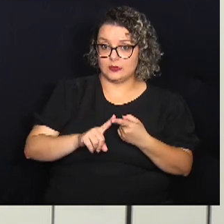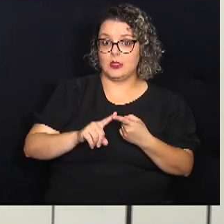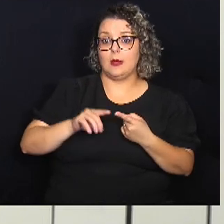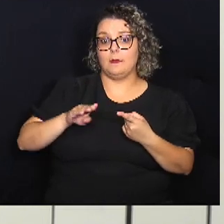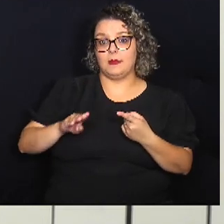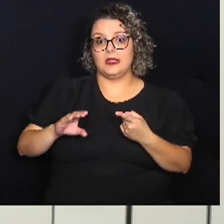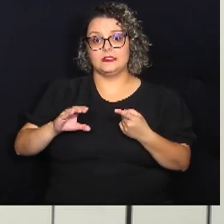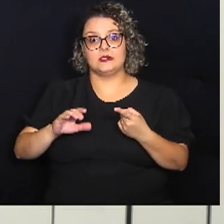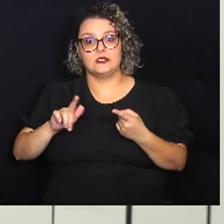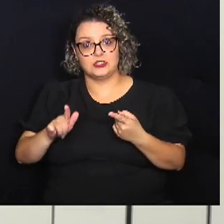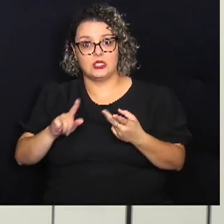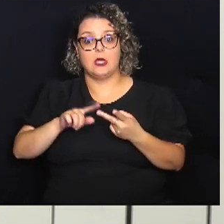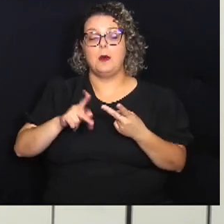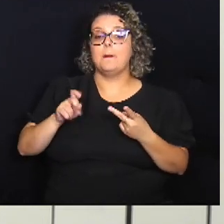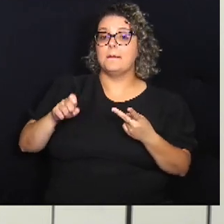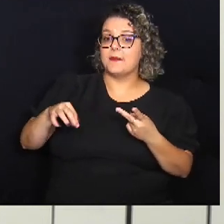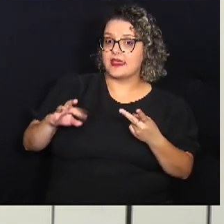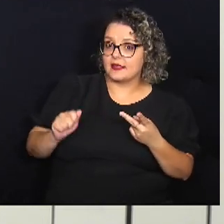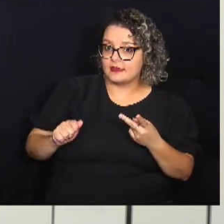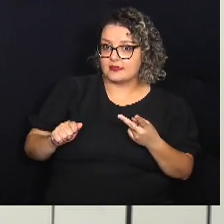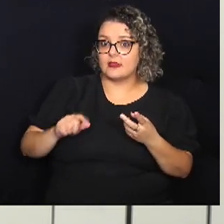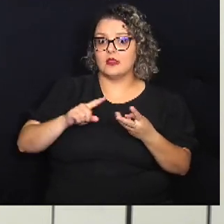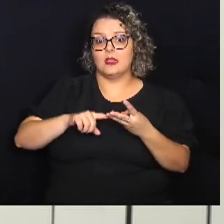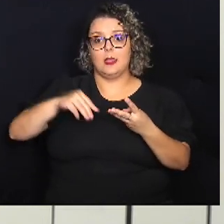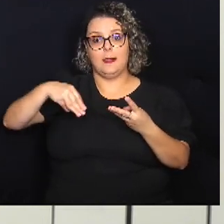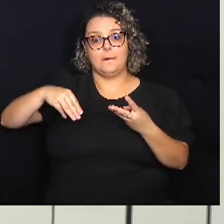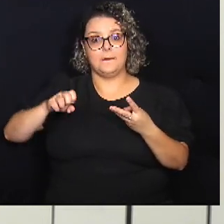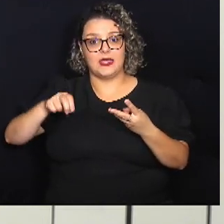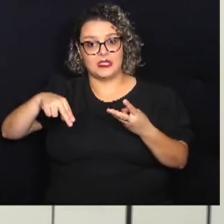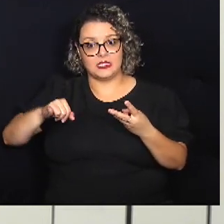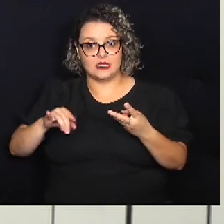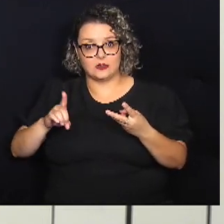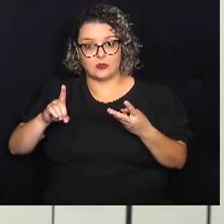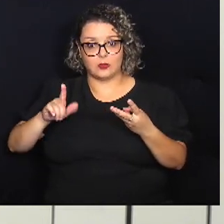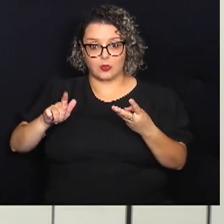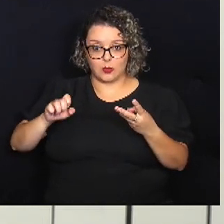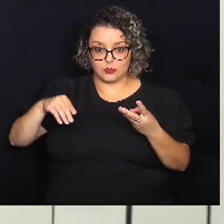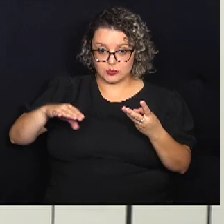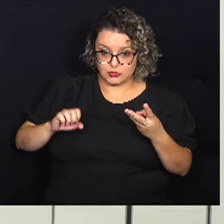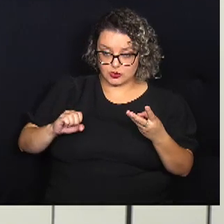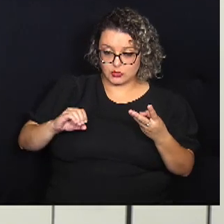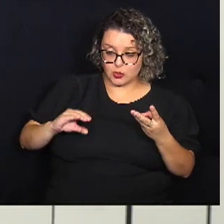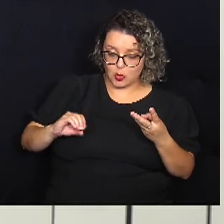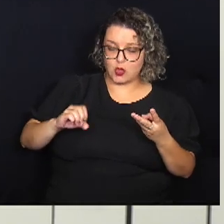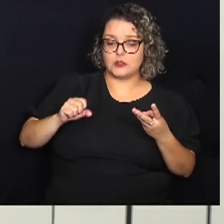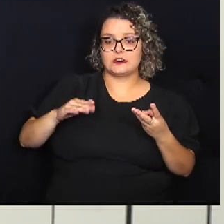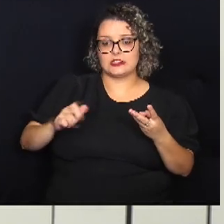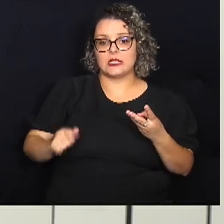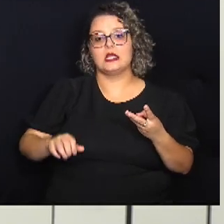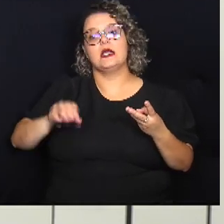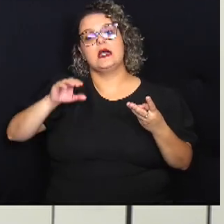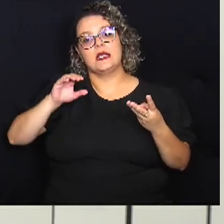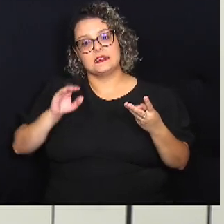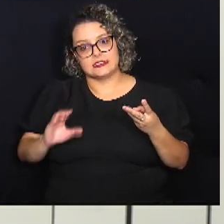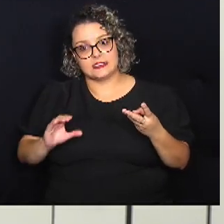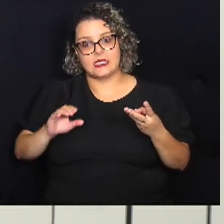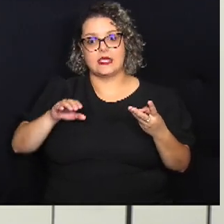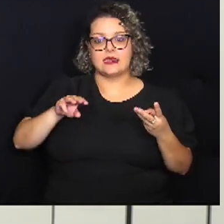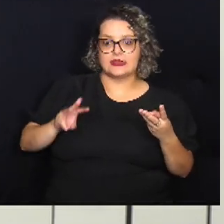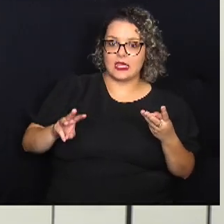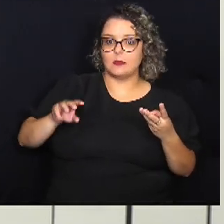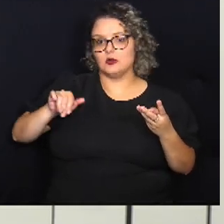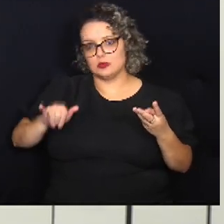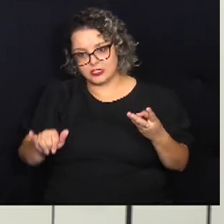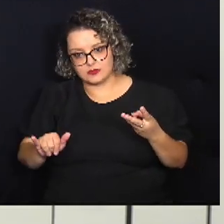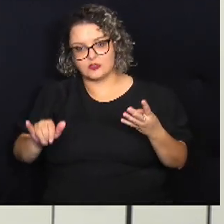a pentavalente, a meningocócica C, meningocócica ACWY, a